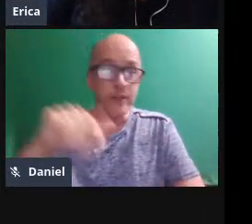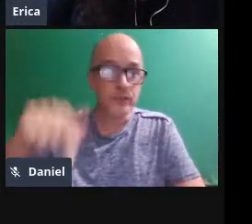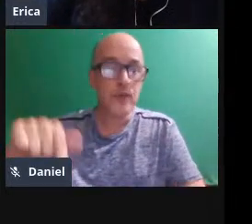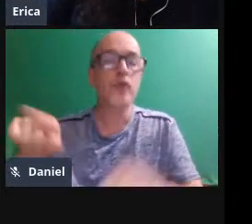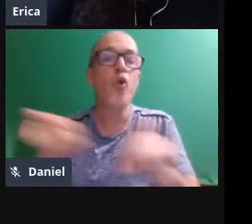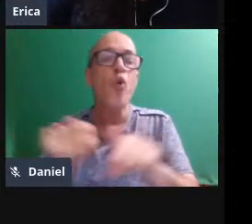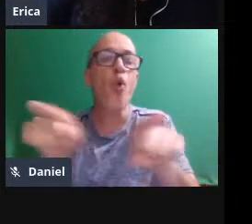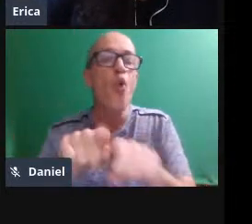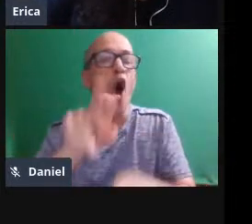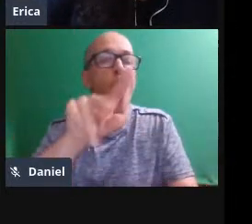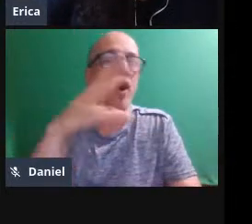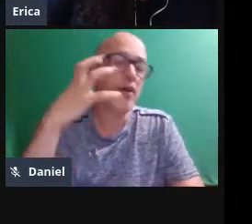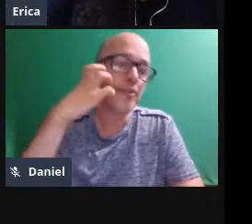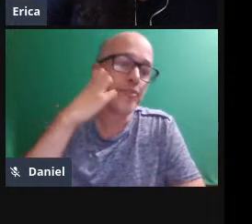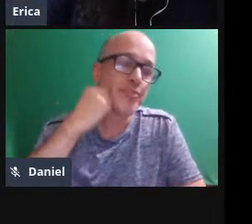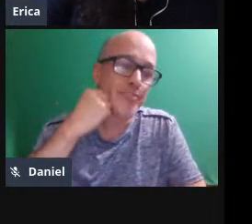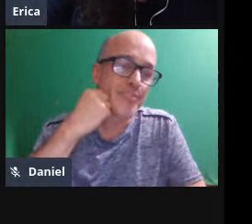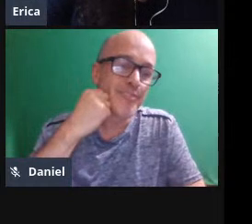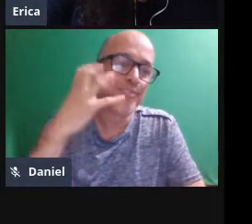francesa.